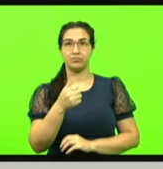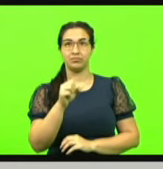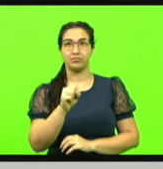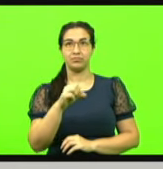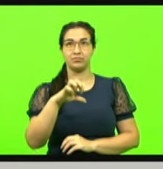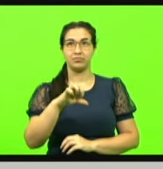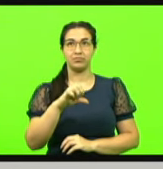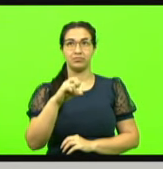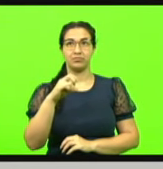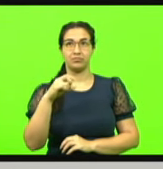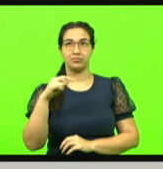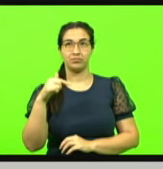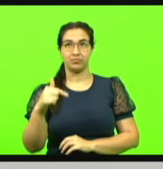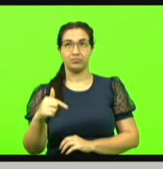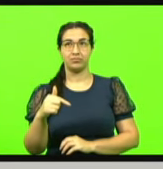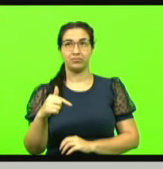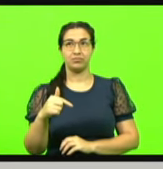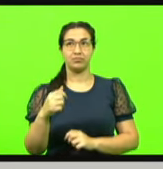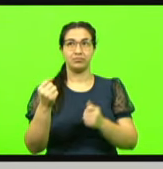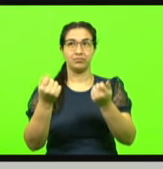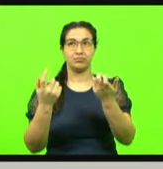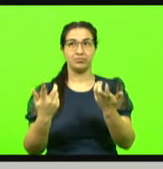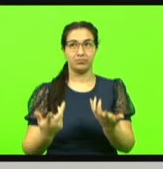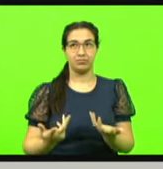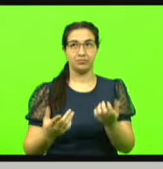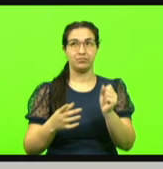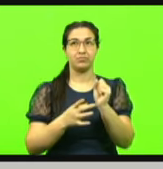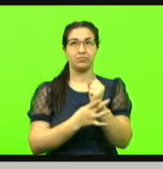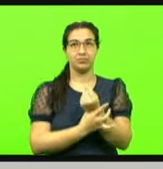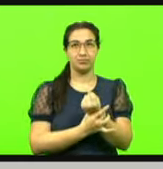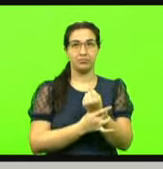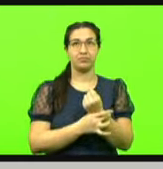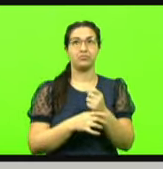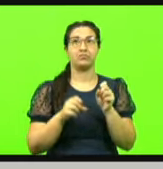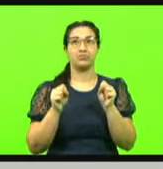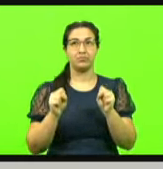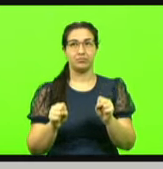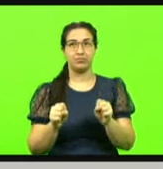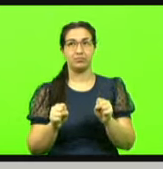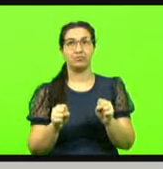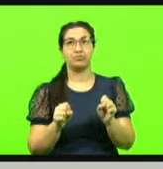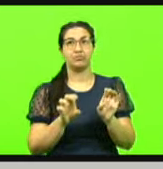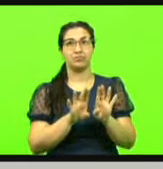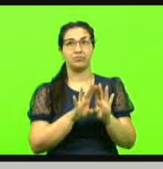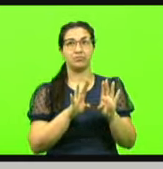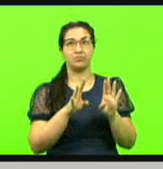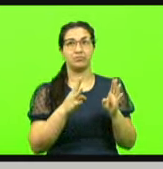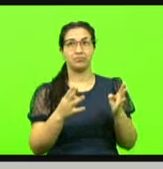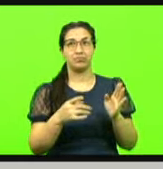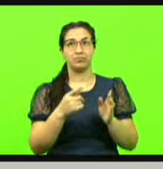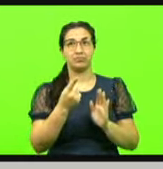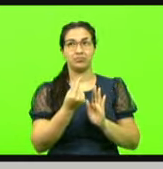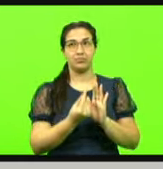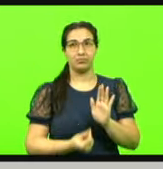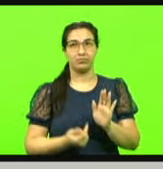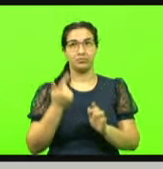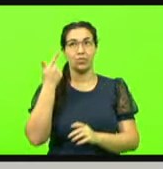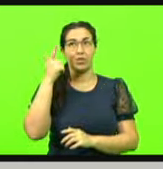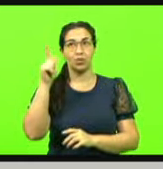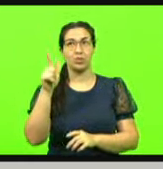sobre as normas de segurança para o funcionamento de estabelecimentos financeiros e da outras